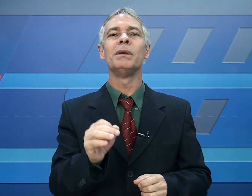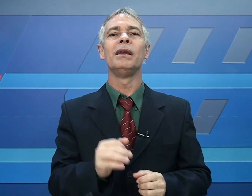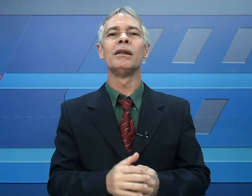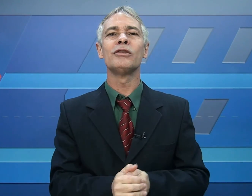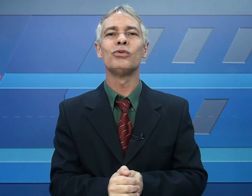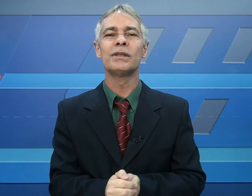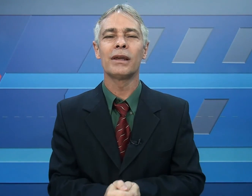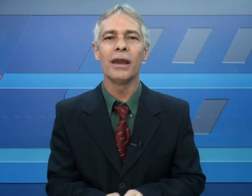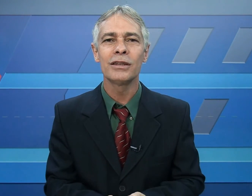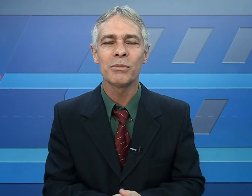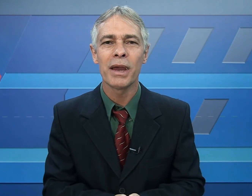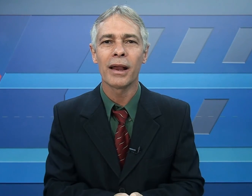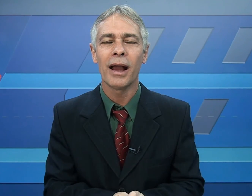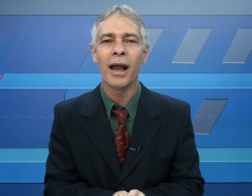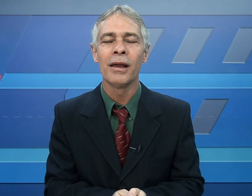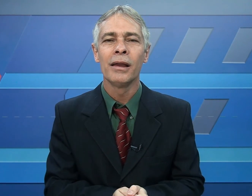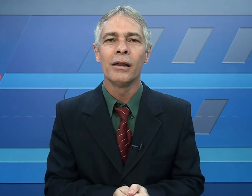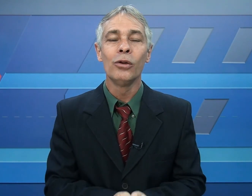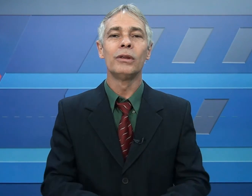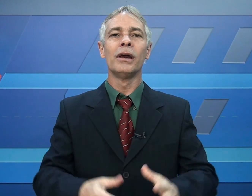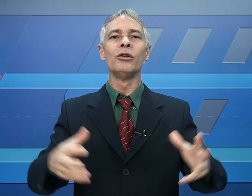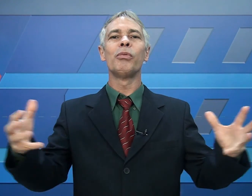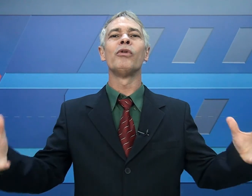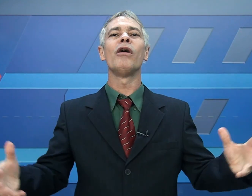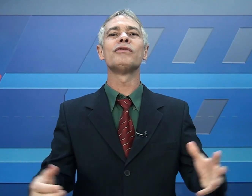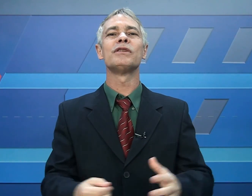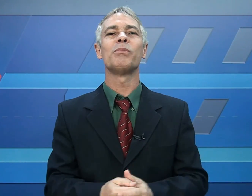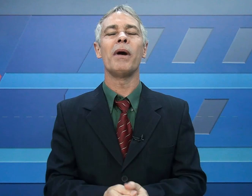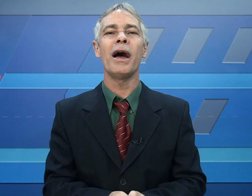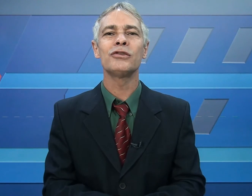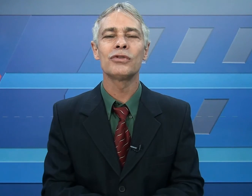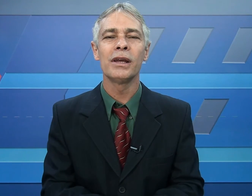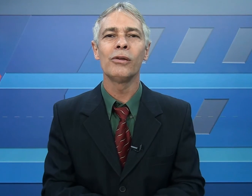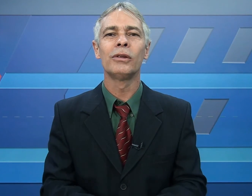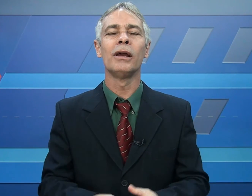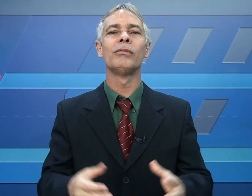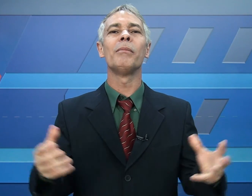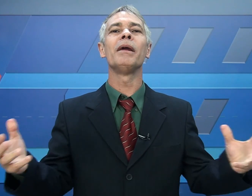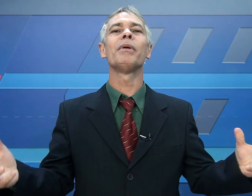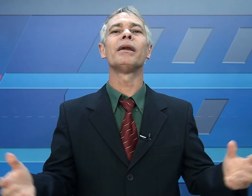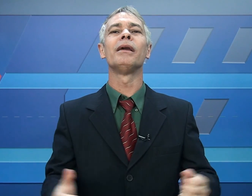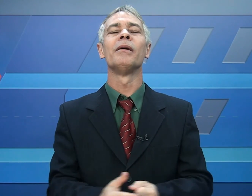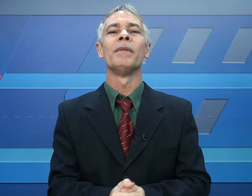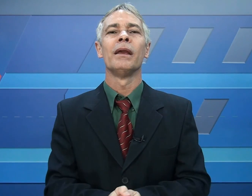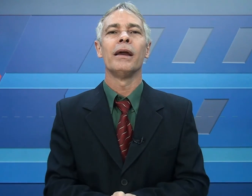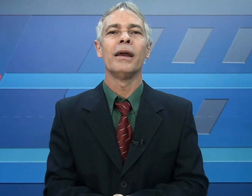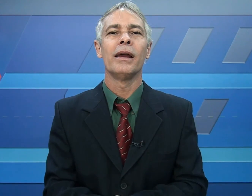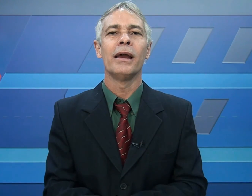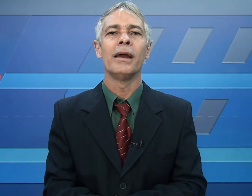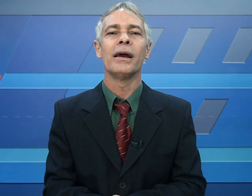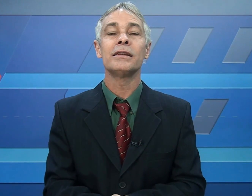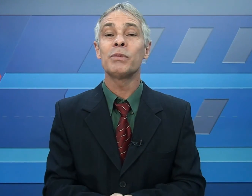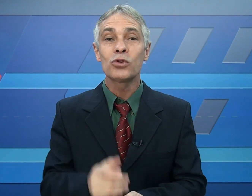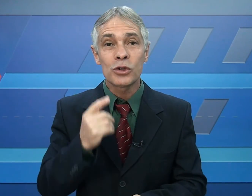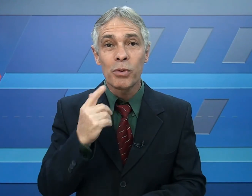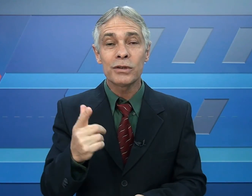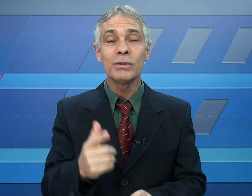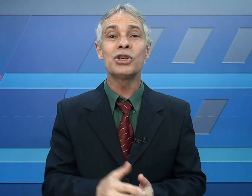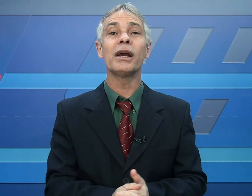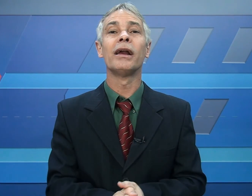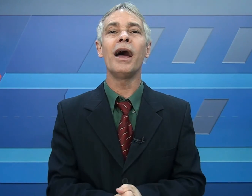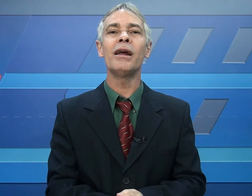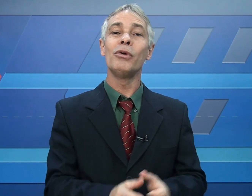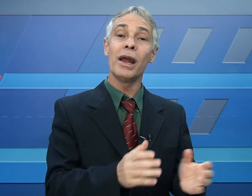As meninas do skate em BH lutando por novos espaços, né? Lutando também para que as pessoas